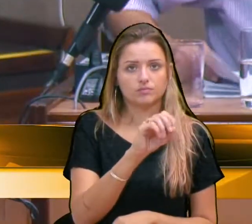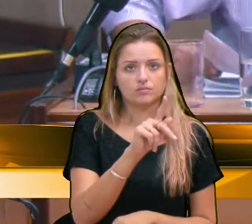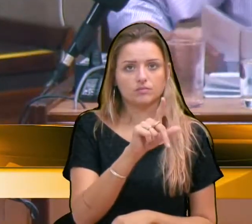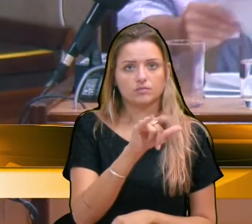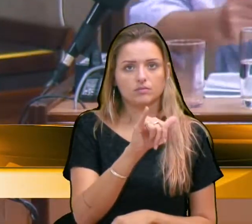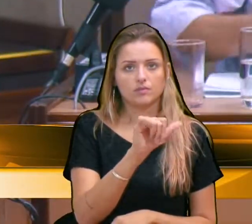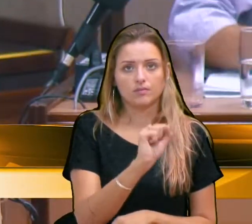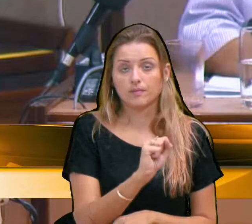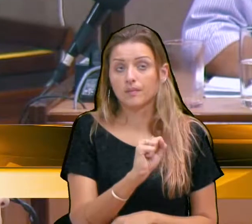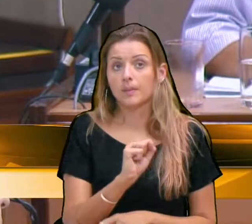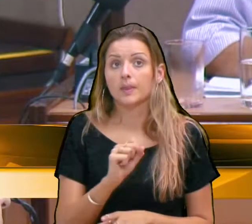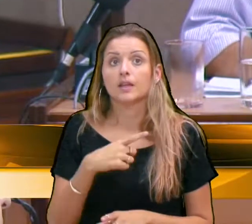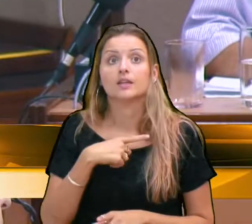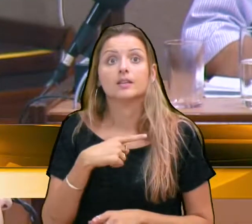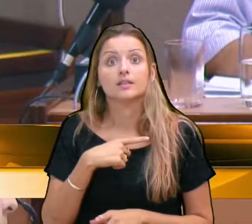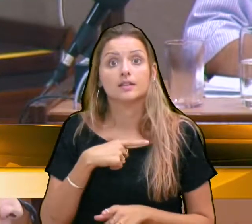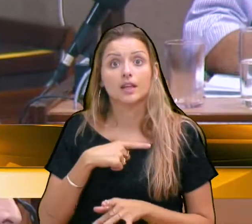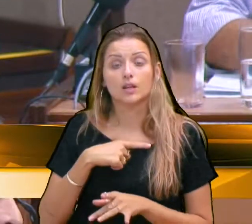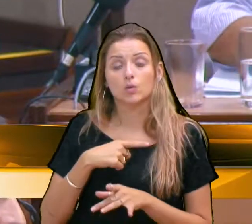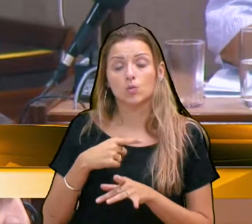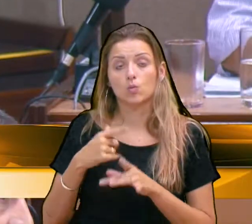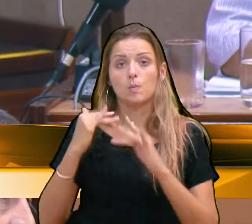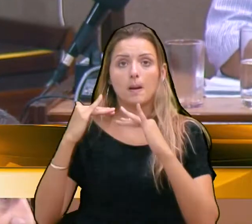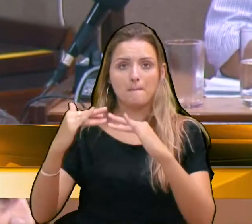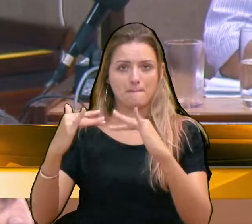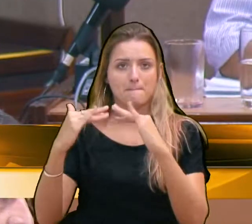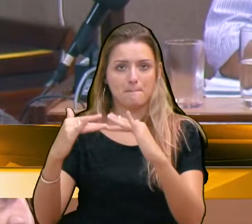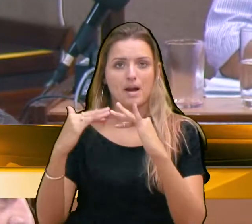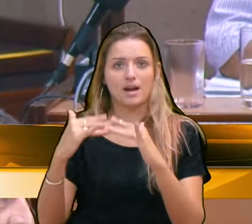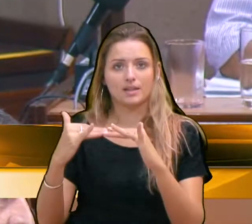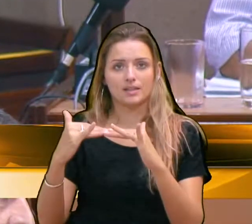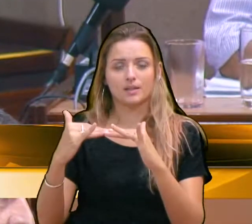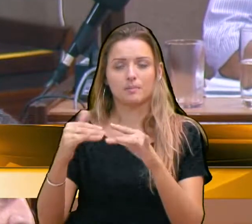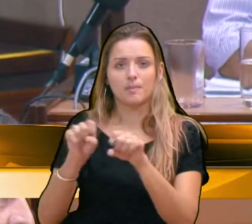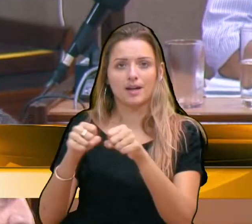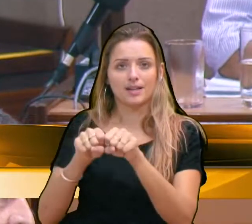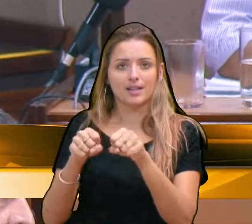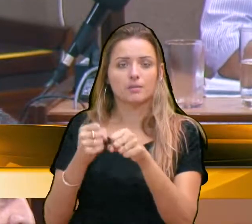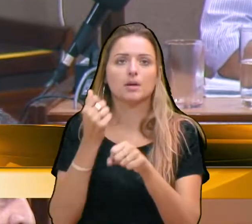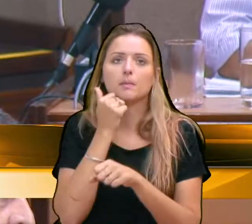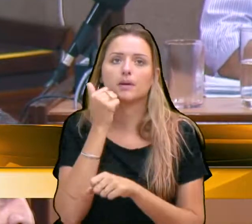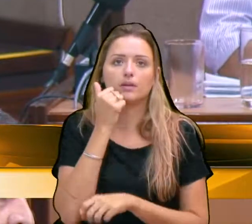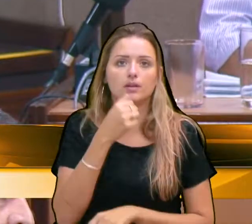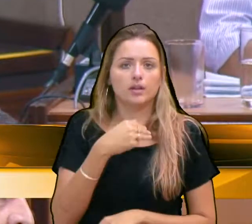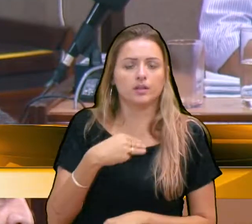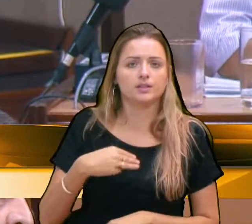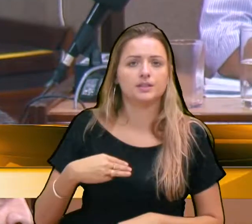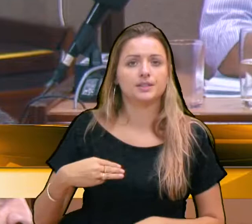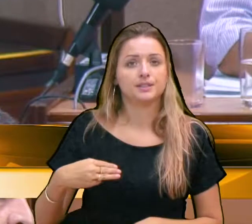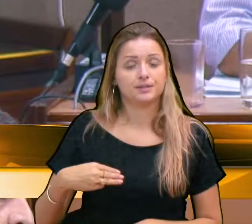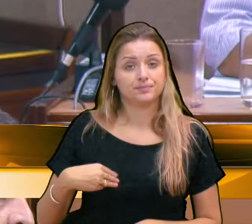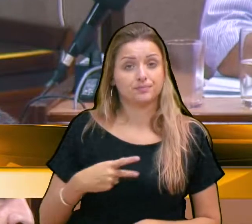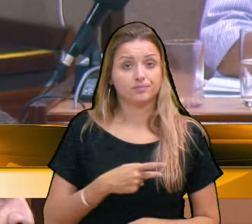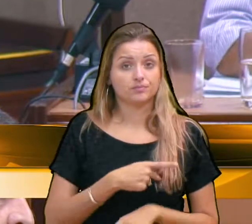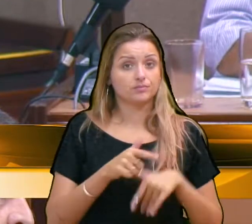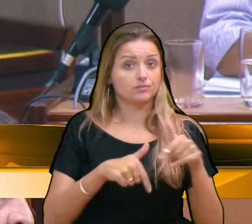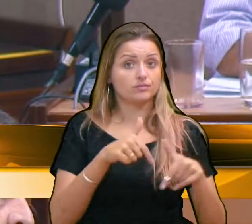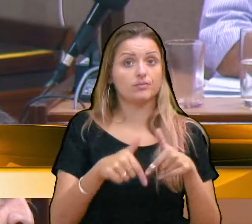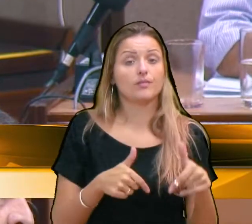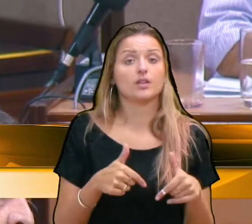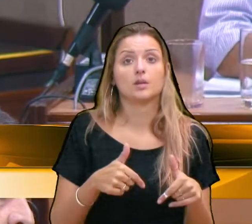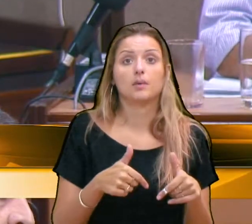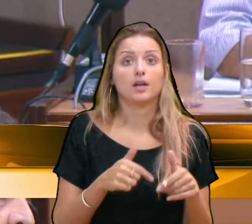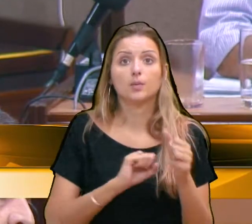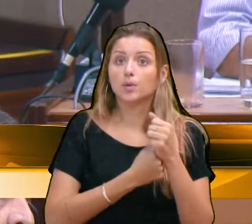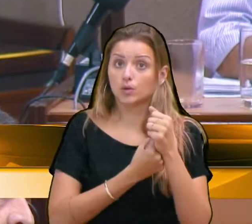Pessoa, nós temos um britador em Caxias do Sul que está interditado pelo Ministério Público do Trabalho e a Prefeitura não faz nada para resolver.